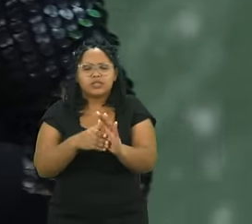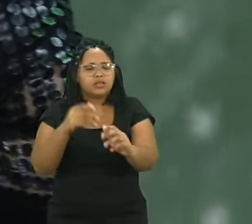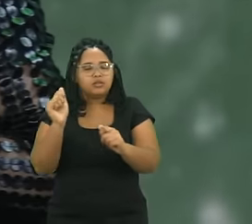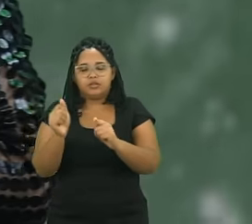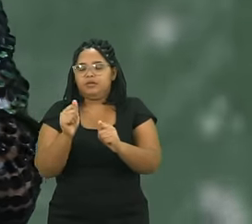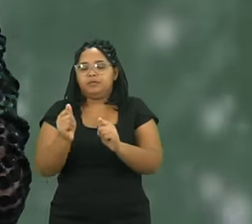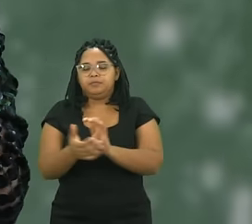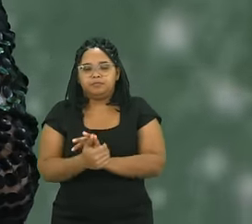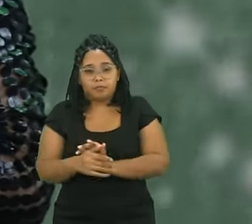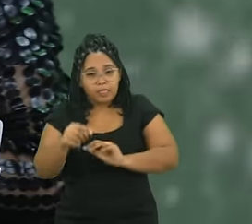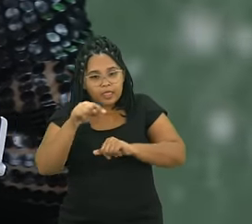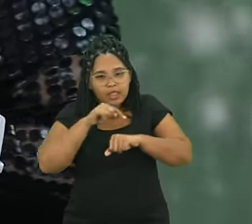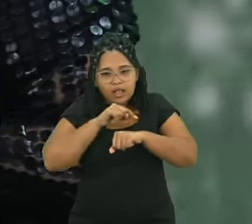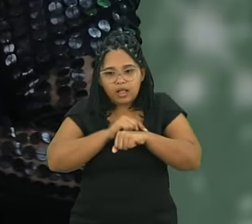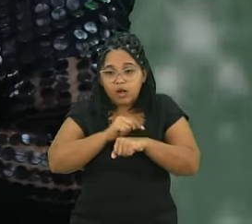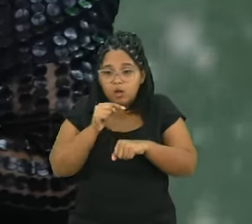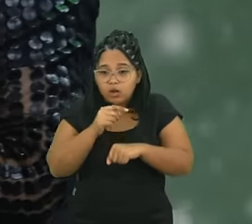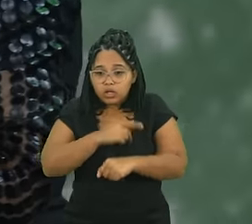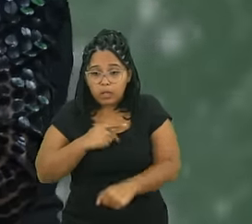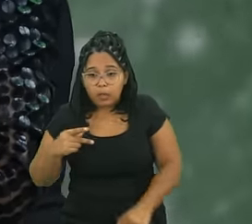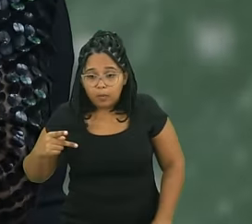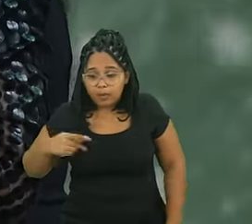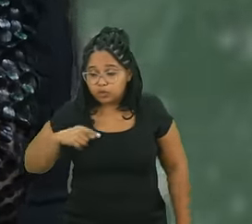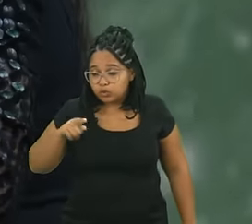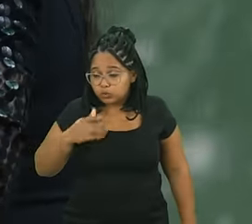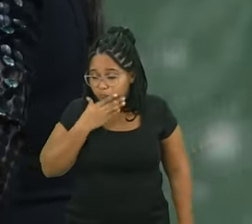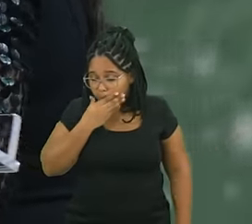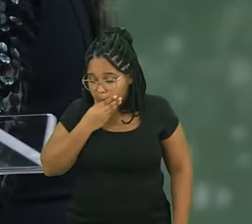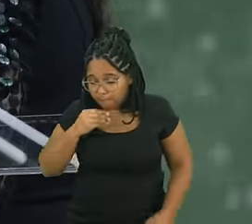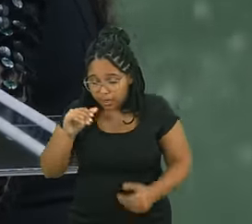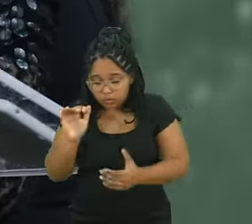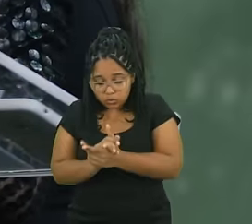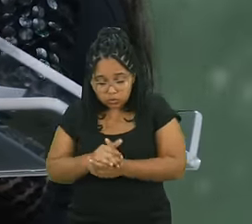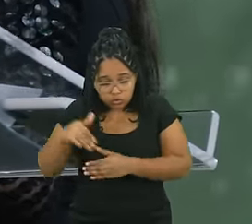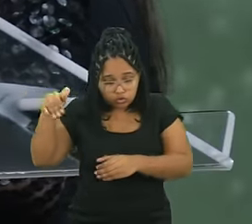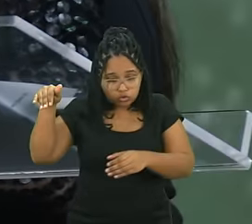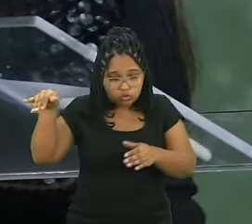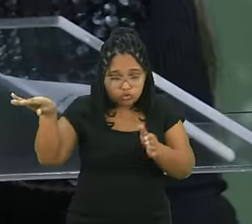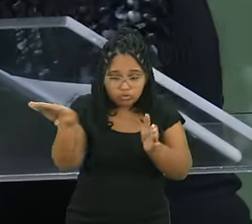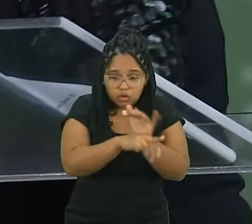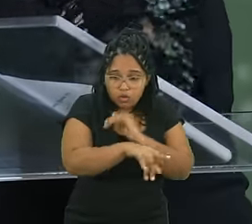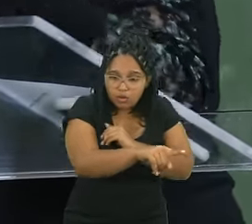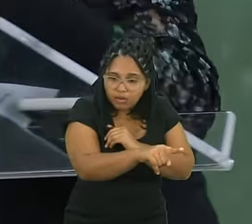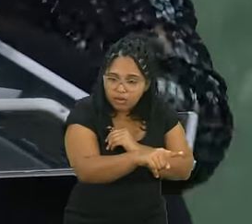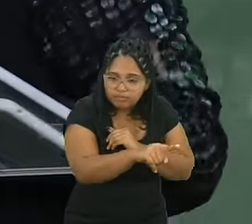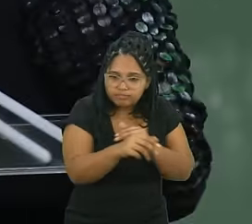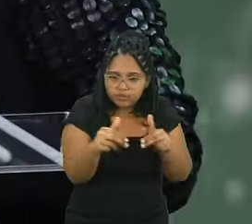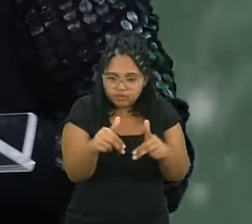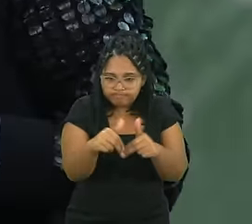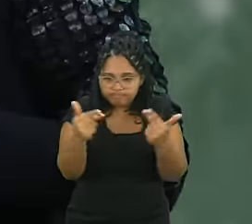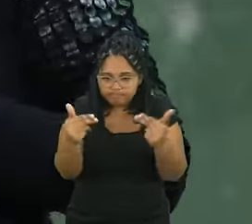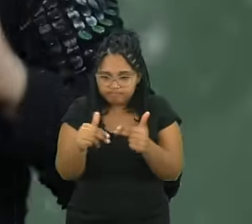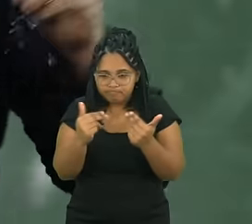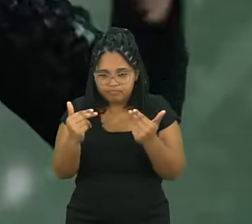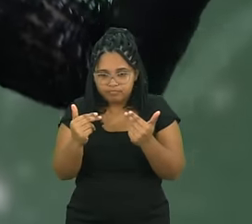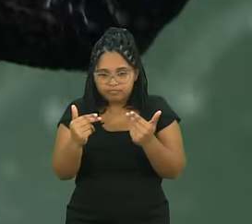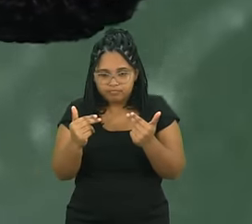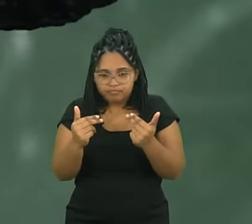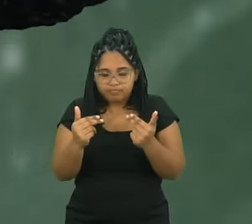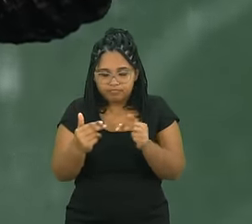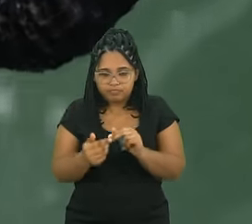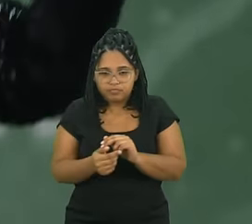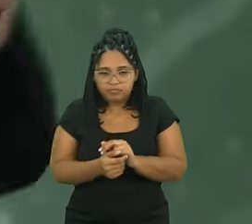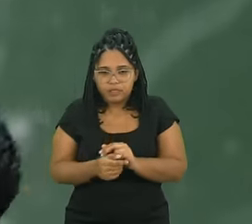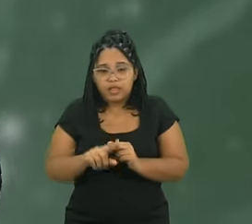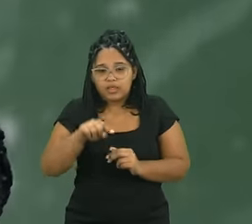Quando o Lorival chegou no centro cirúrgico, ali tinha uma irmã da nossa igreja, a irmã Maria Leilma, eu creio que ela está aqui presente. E